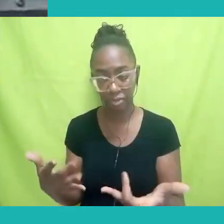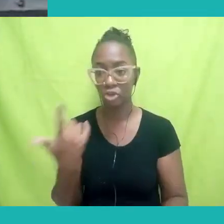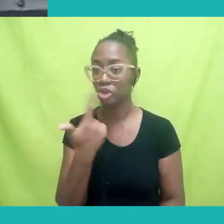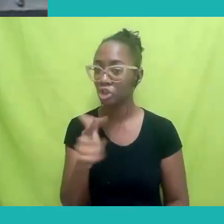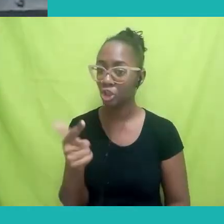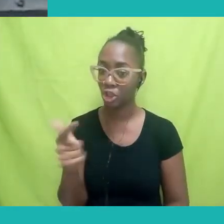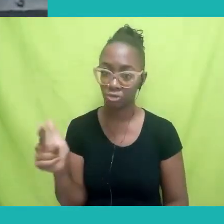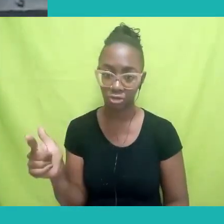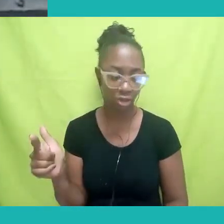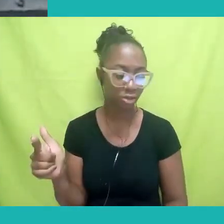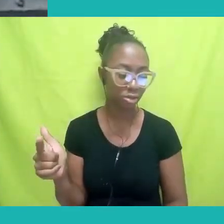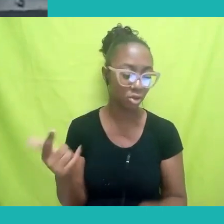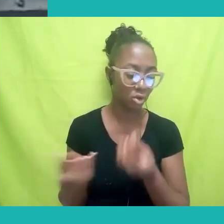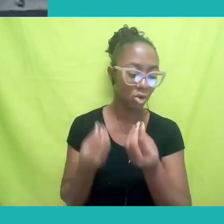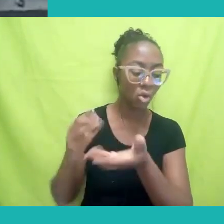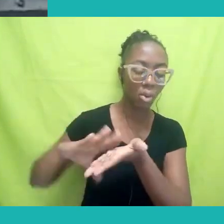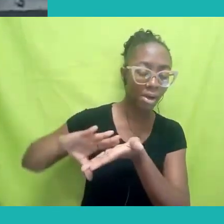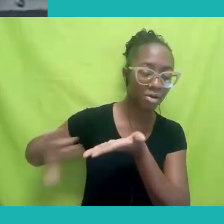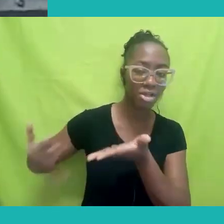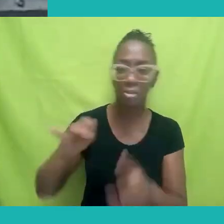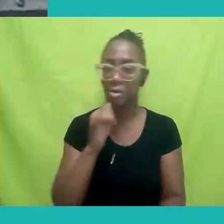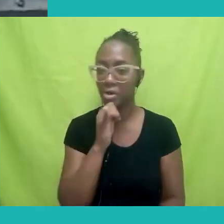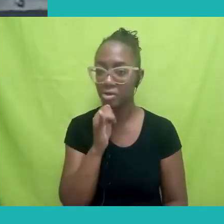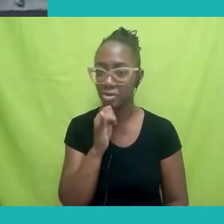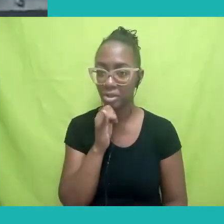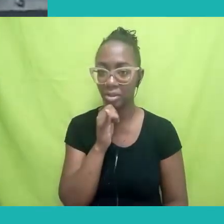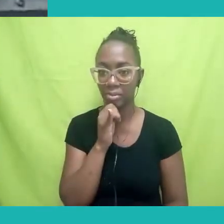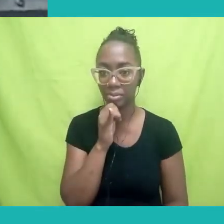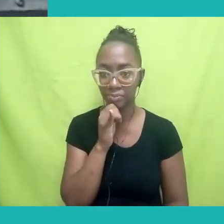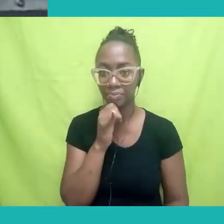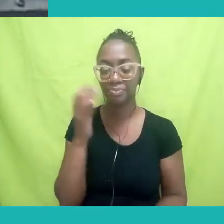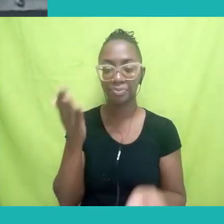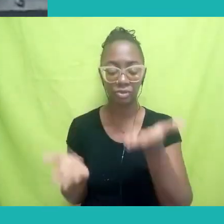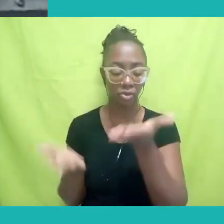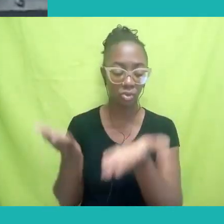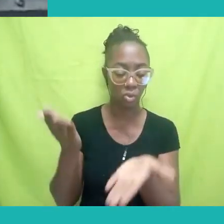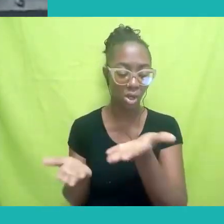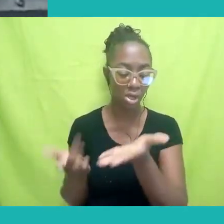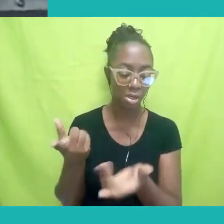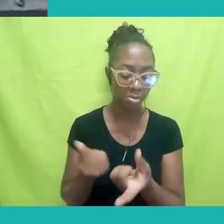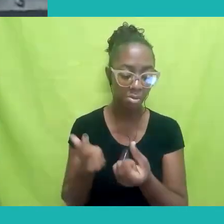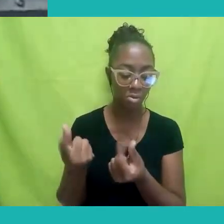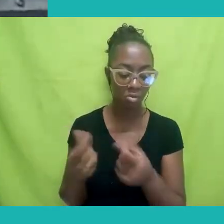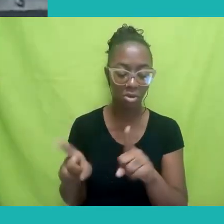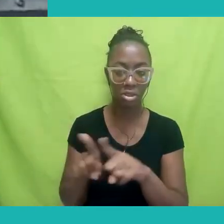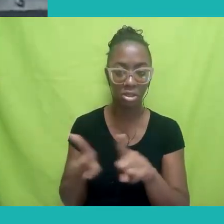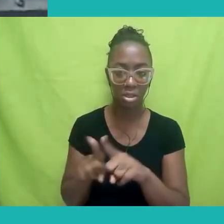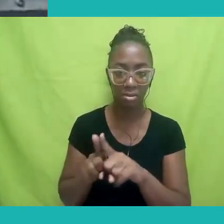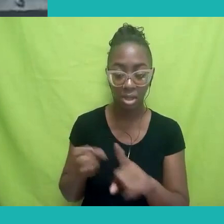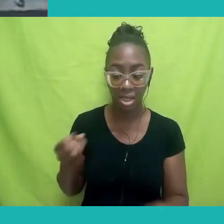né, como afastar, por exemplo, o princípio do equilíbrio financeiro e atuarial,